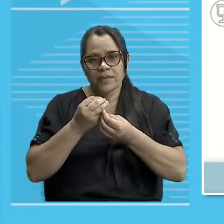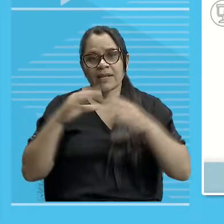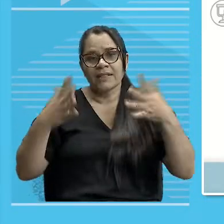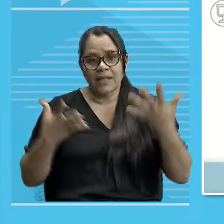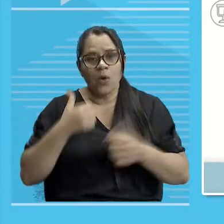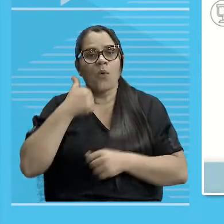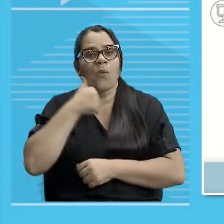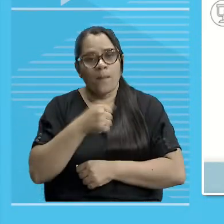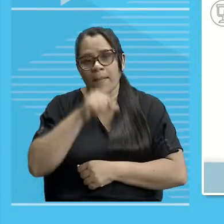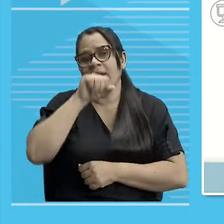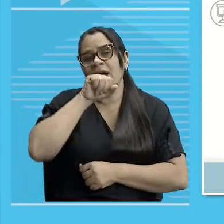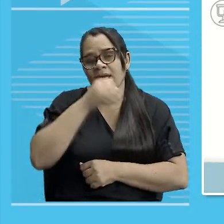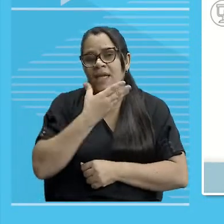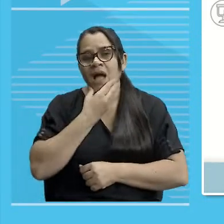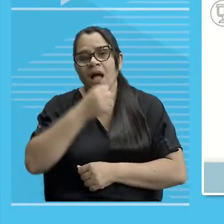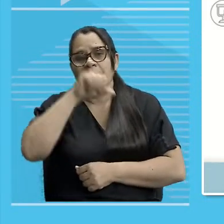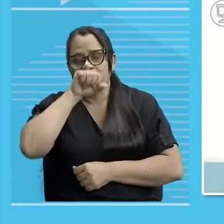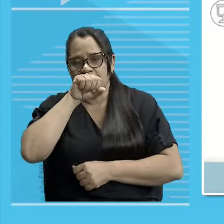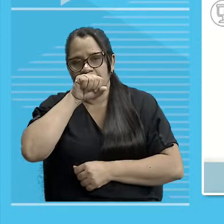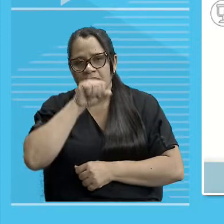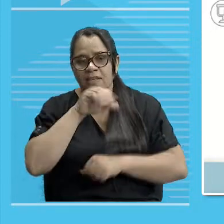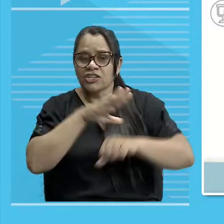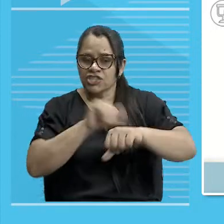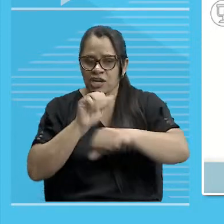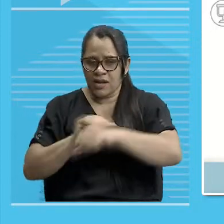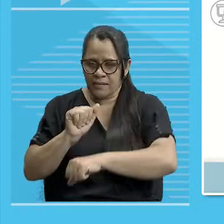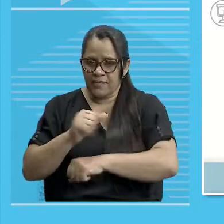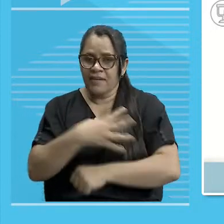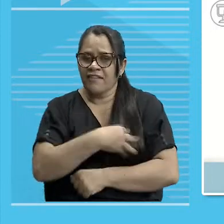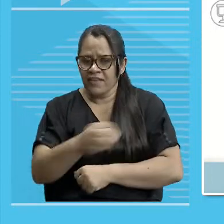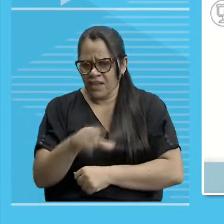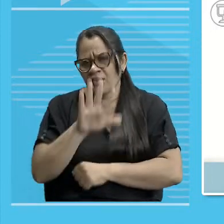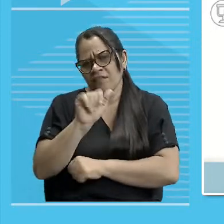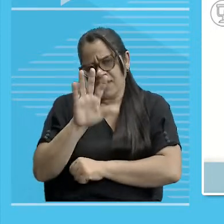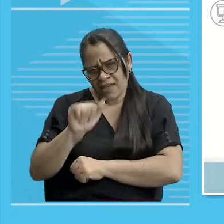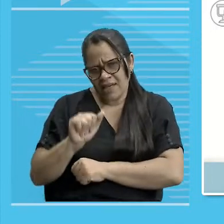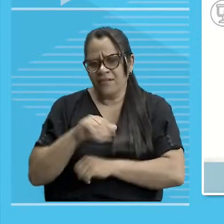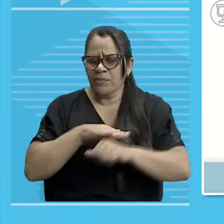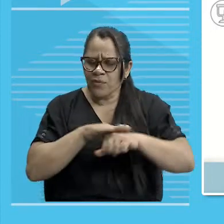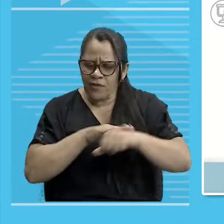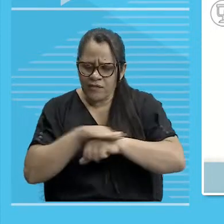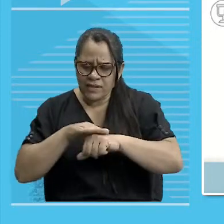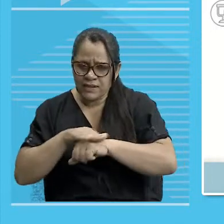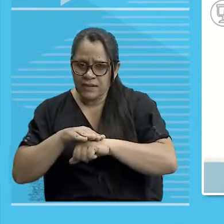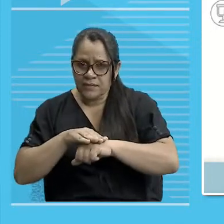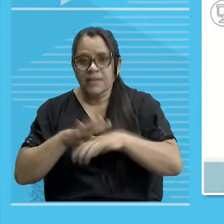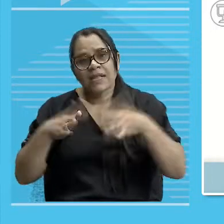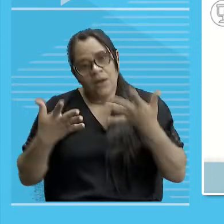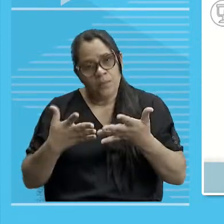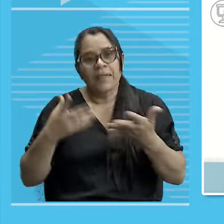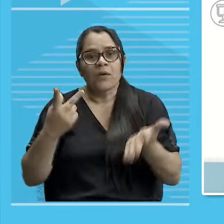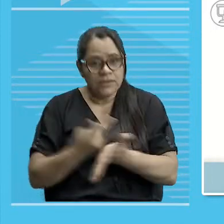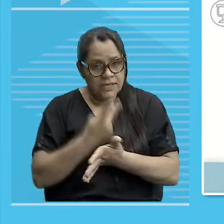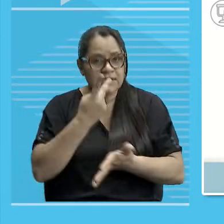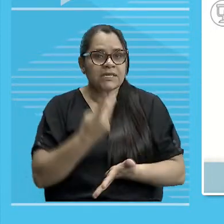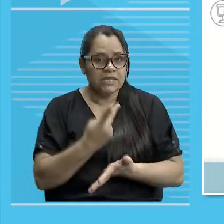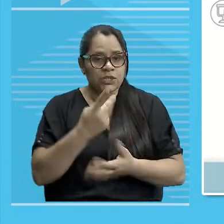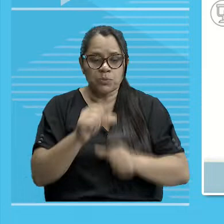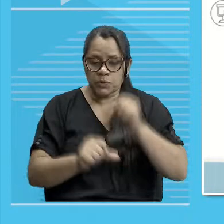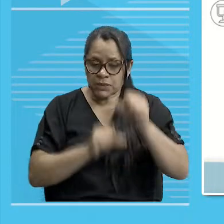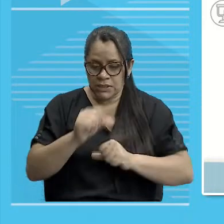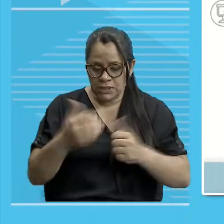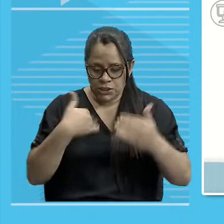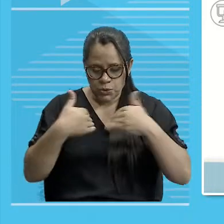O pai e a mãe podem chegar e dizer, filhinho, filhinha, vem cá. Deixa eu conversar com você. Estão acontecendo mudanças no seu corpo,